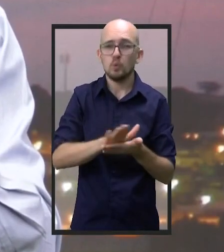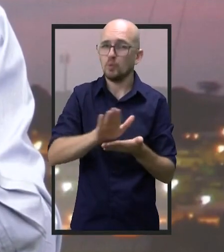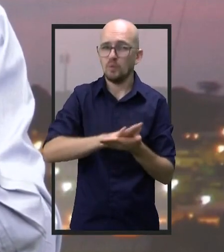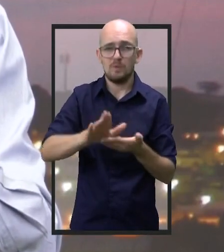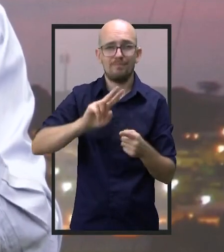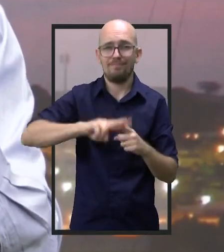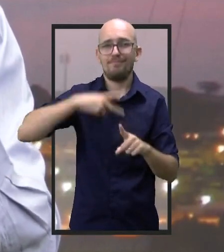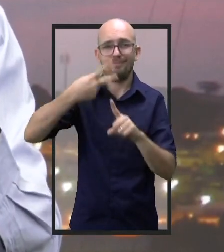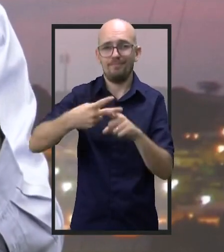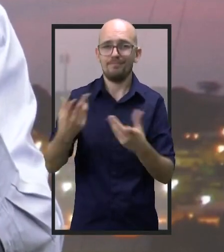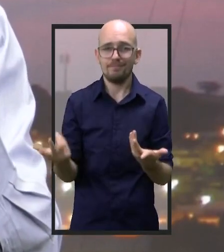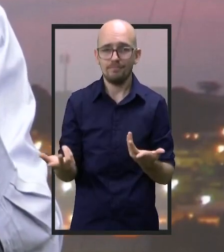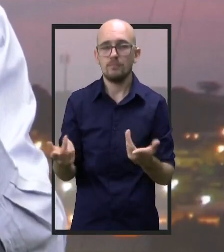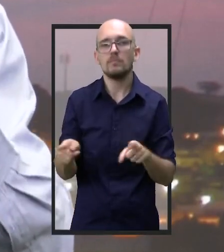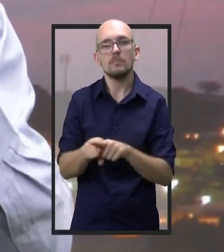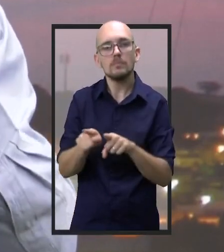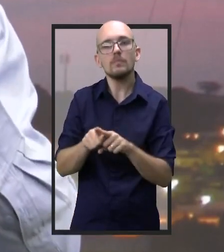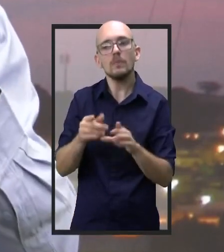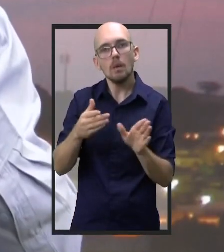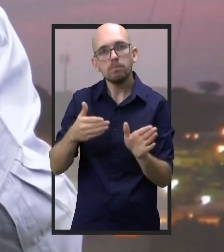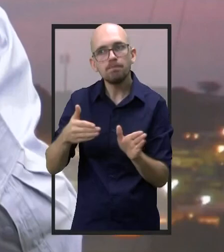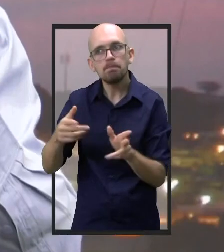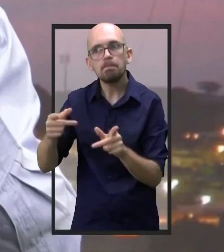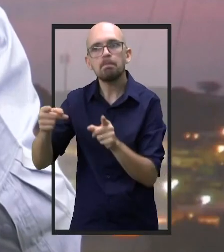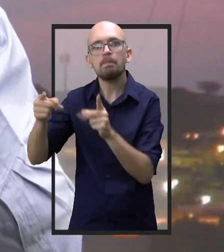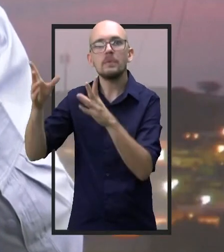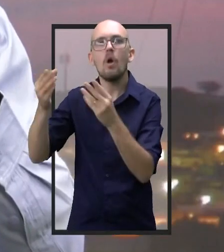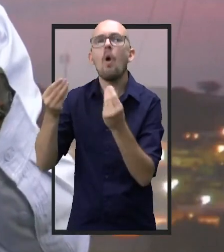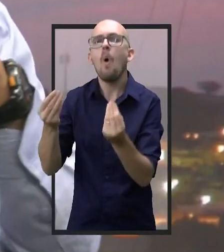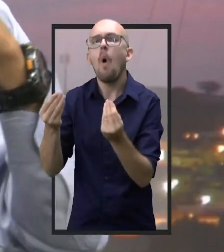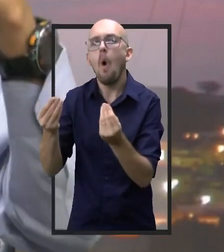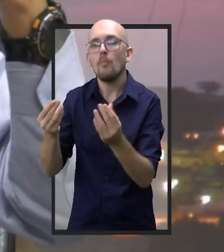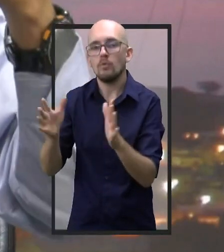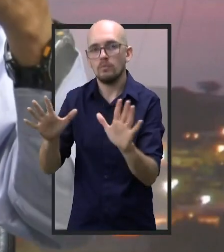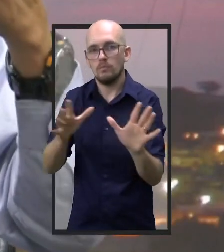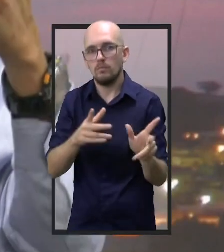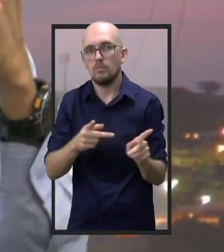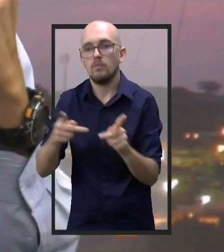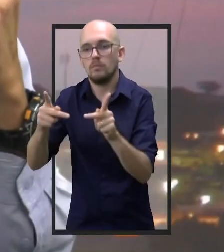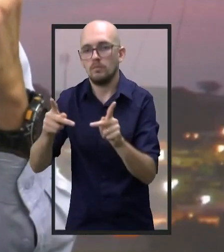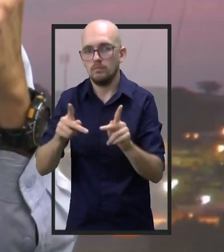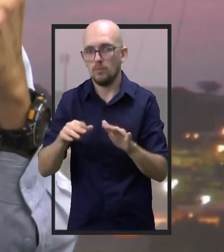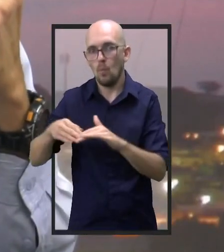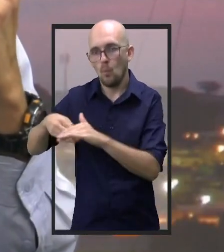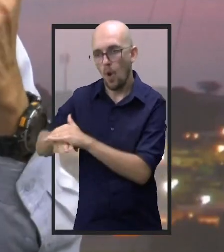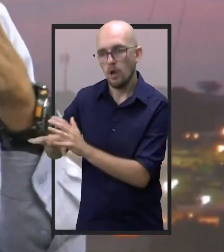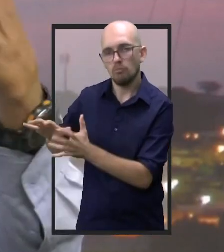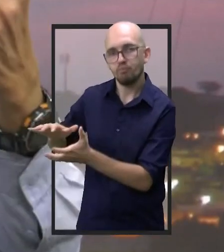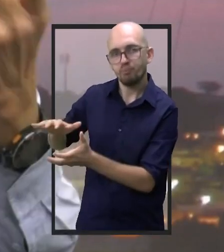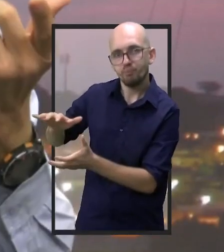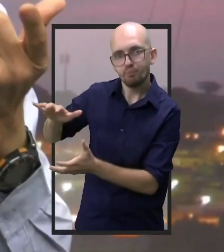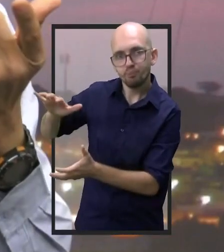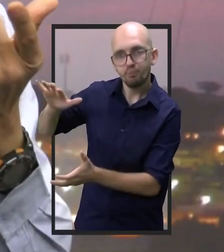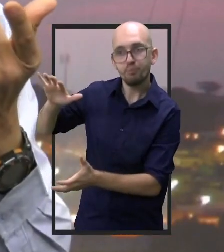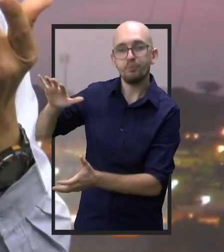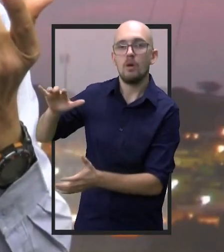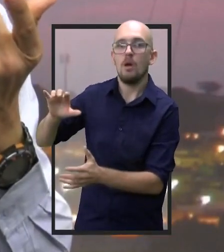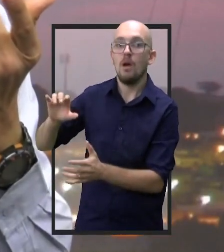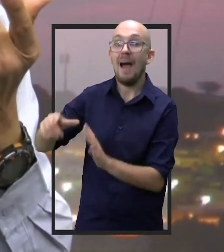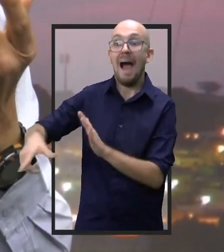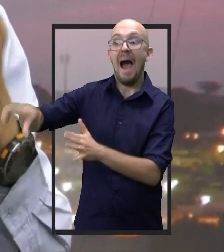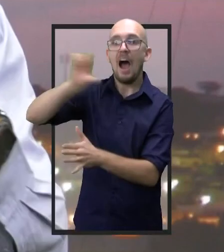alavancado. As produções são comercializadas em mercados futuros e opções agropecuárias muito antes delas